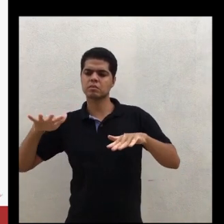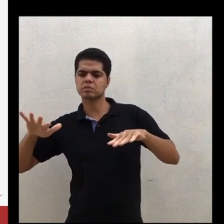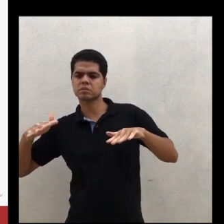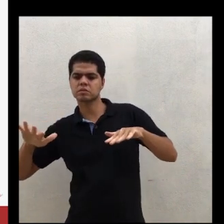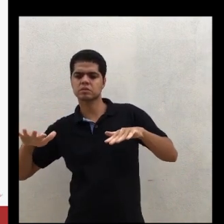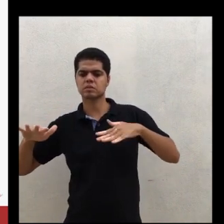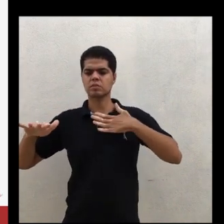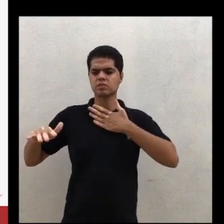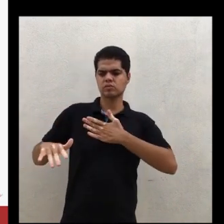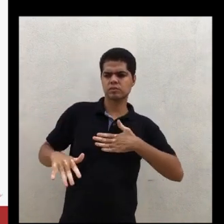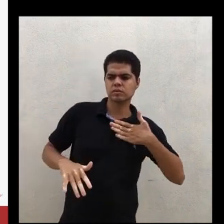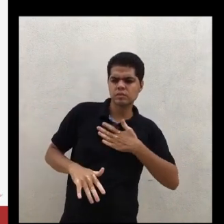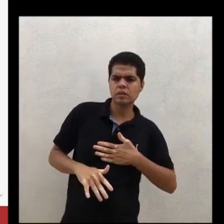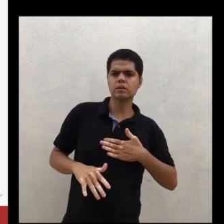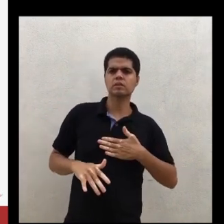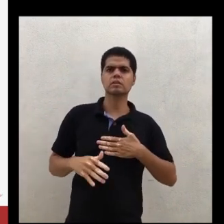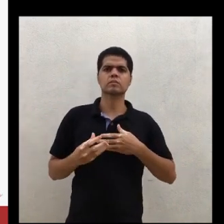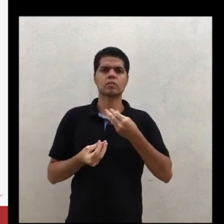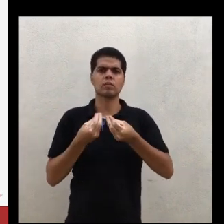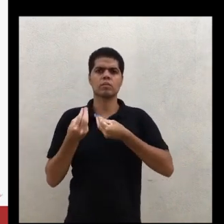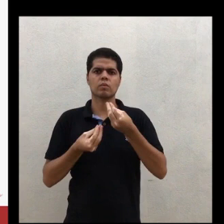de áreas, tá?